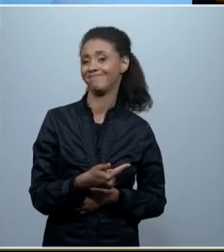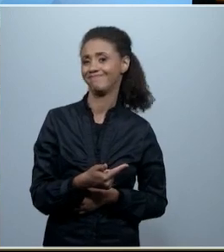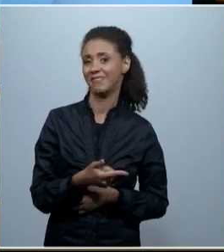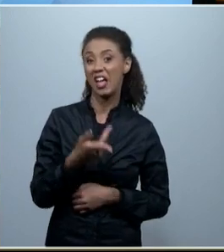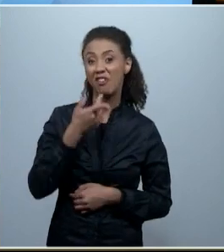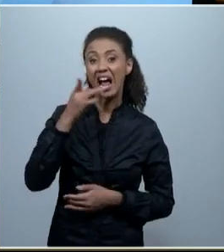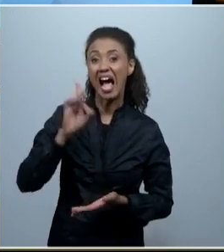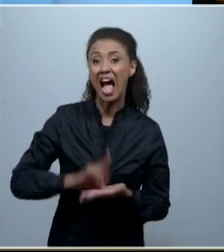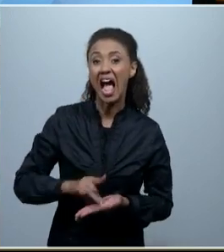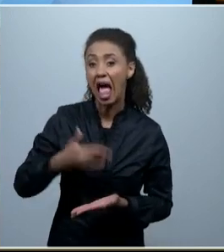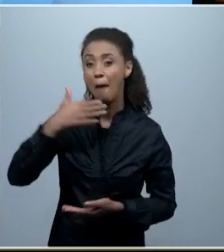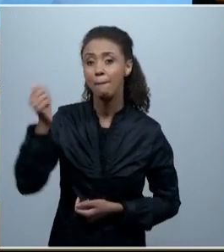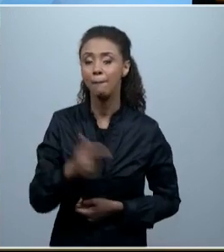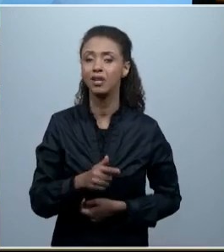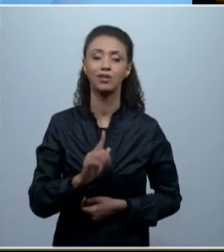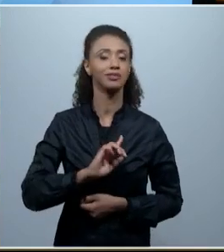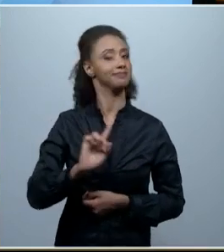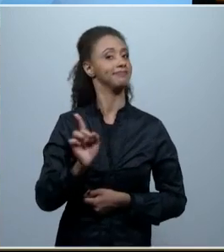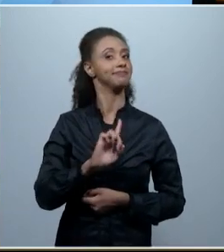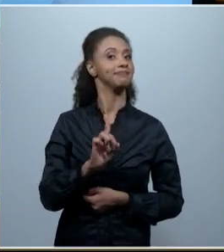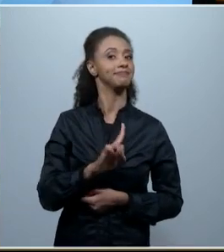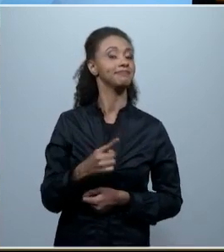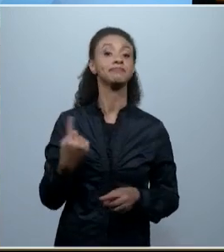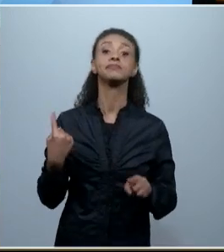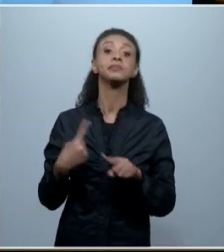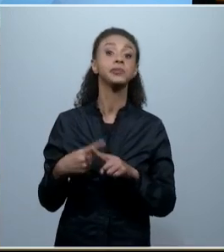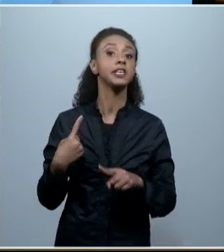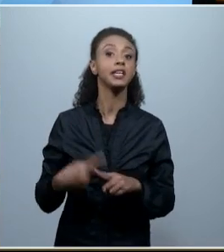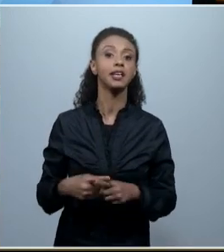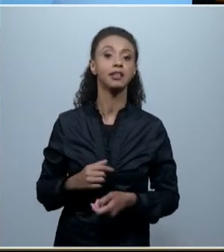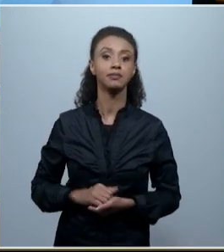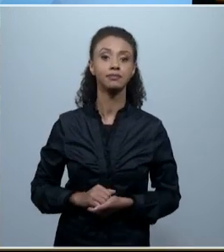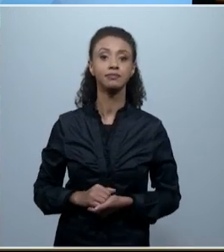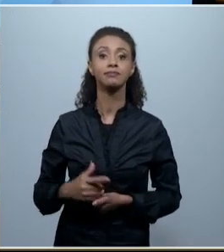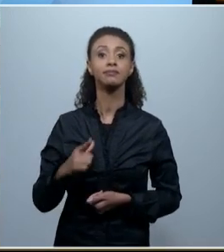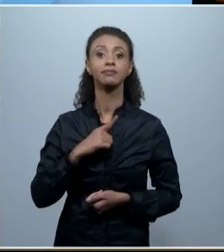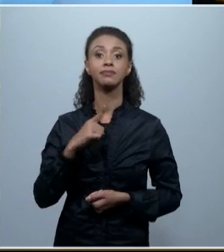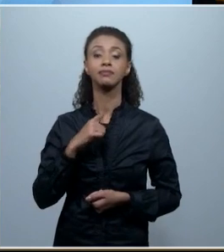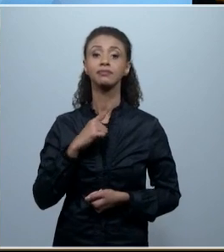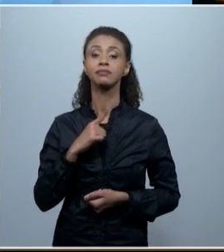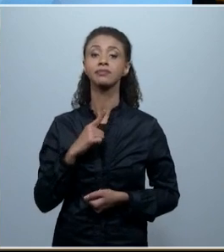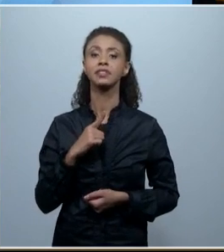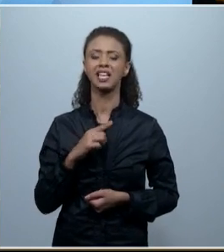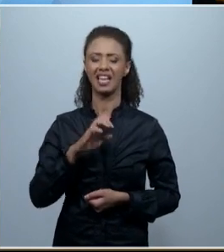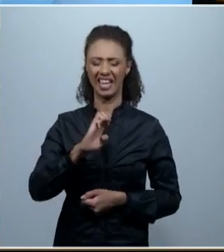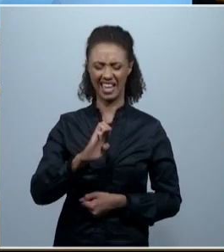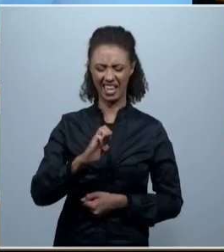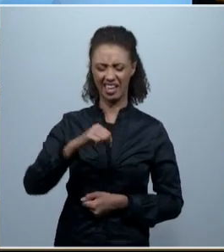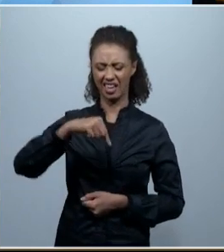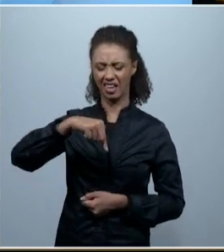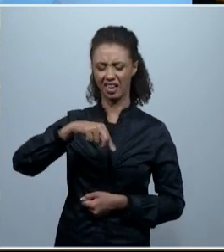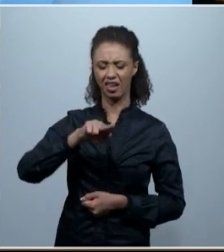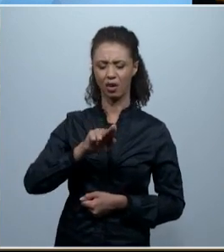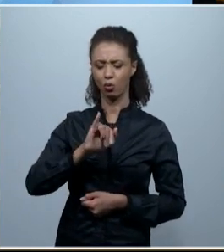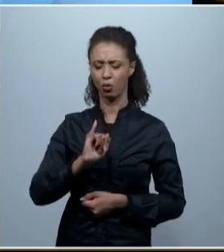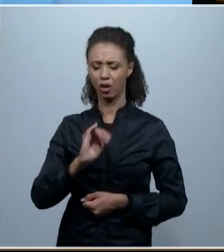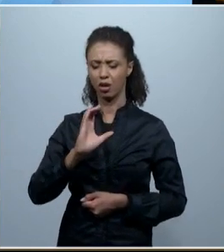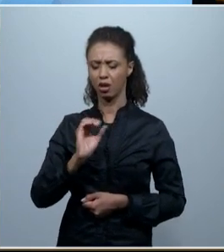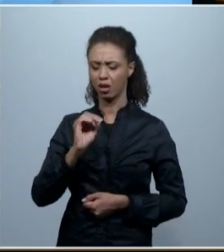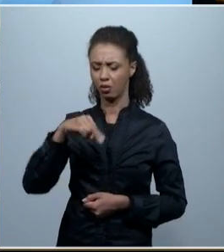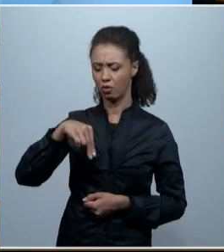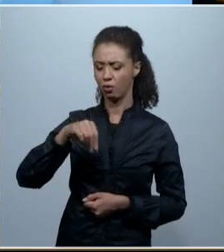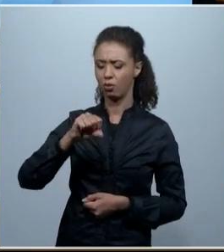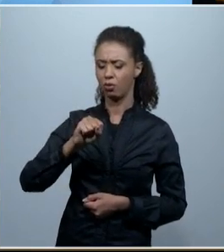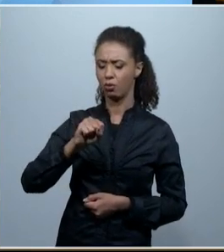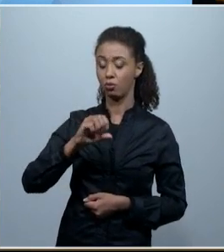afirmar isso sabe porquê porque elas são e consistentes que essa palavra complicada significa que se a geometria